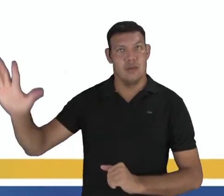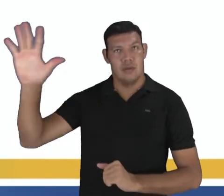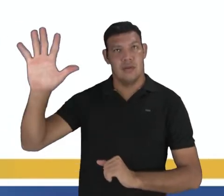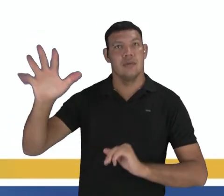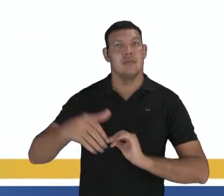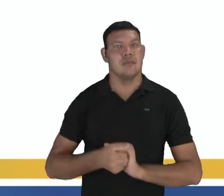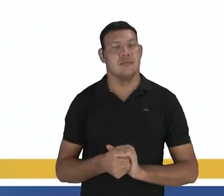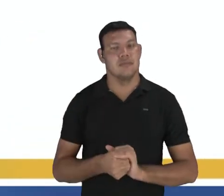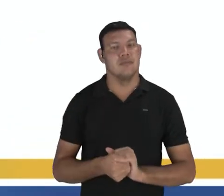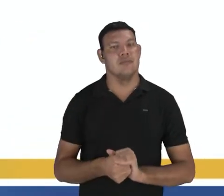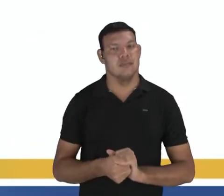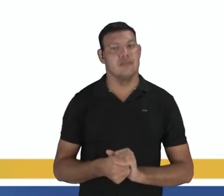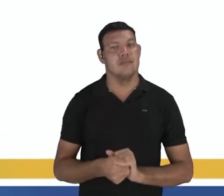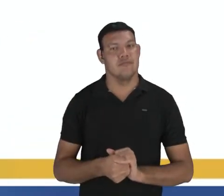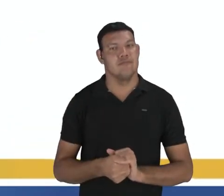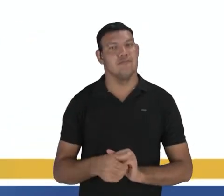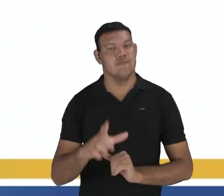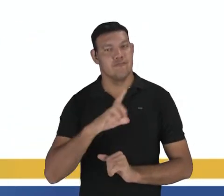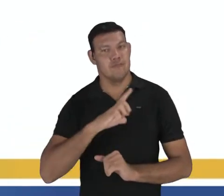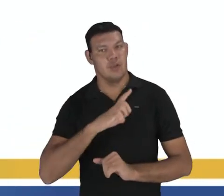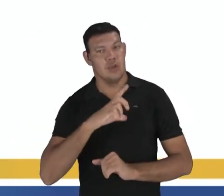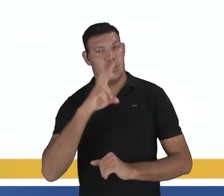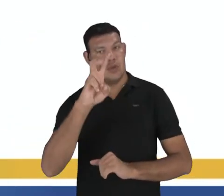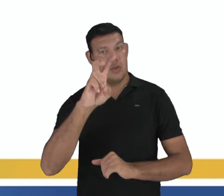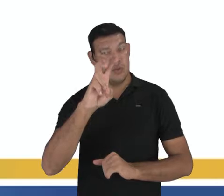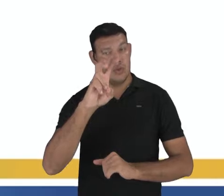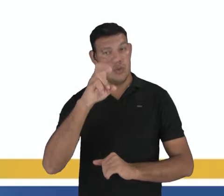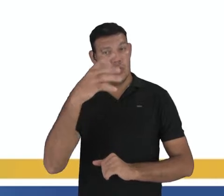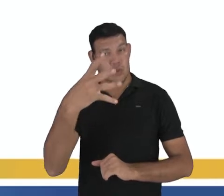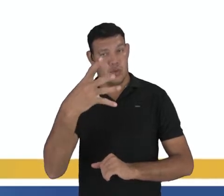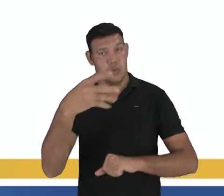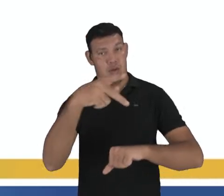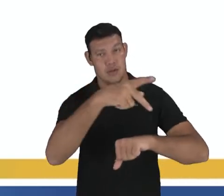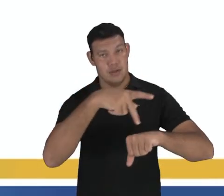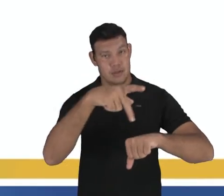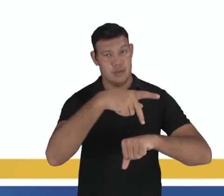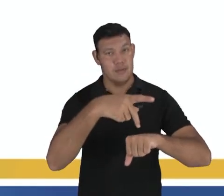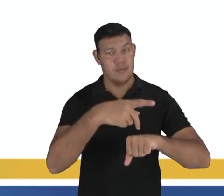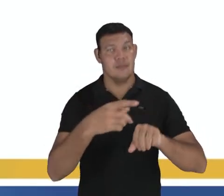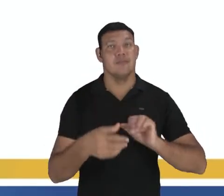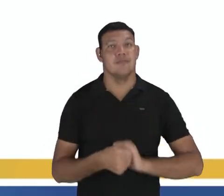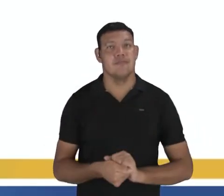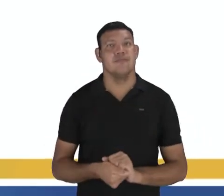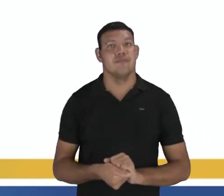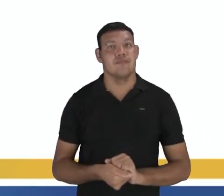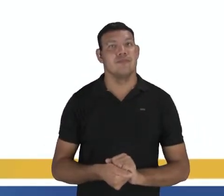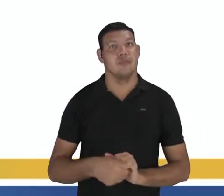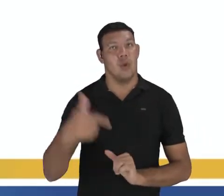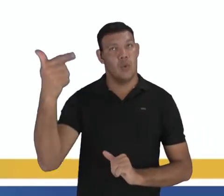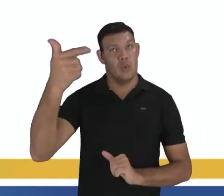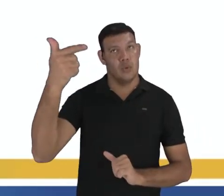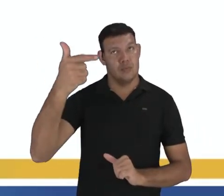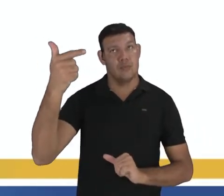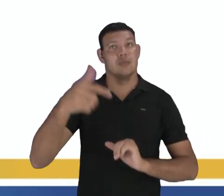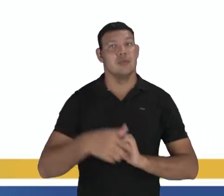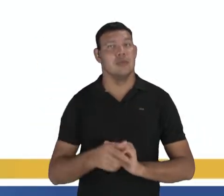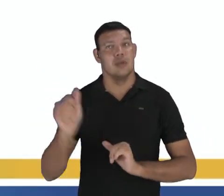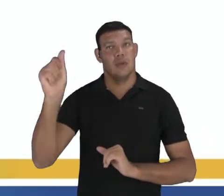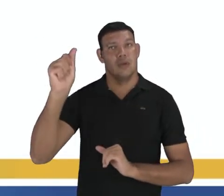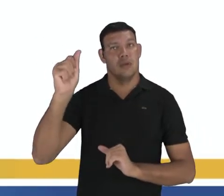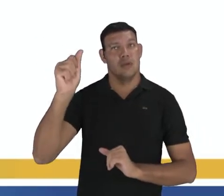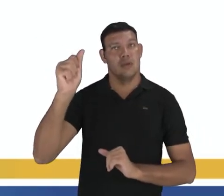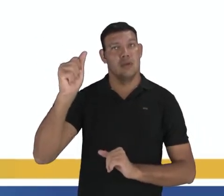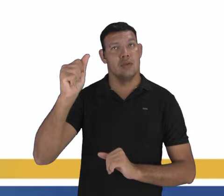tem 54 países e é o segundo continente mais populoso do mundo, né,